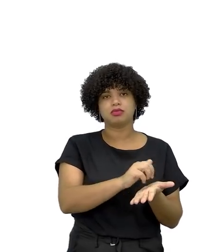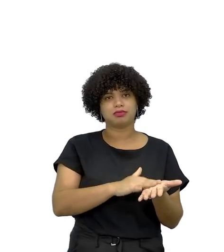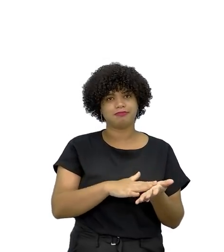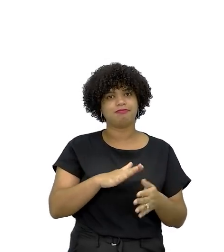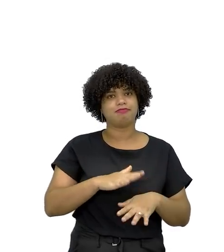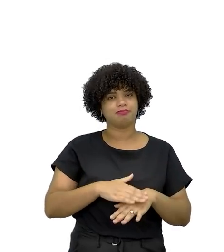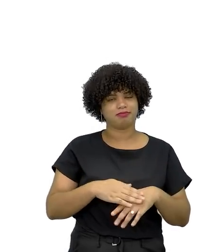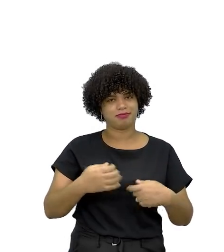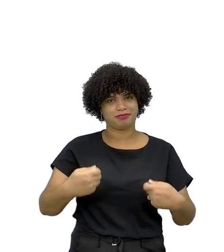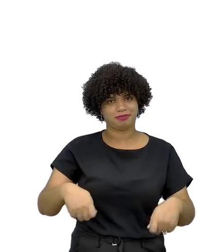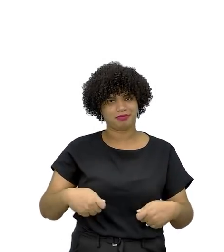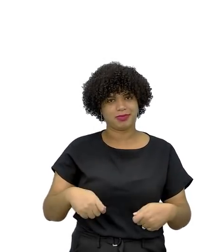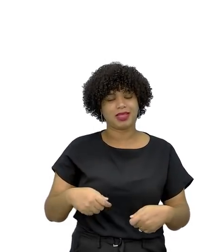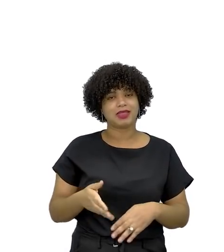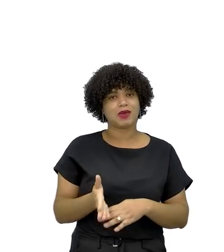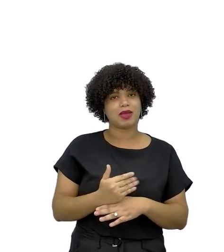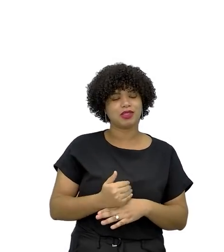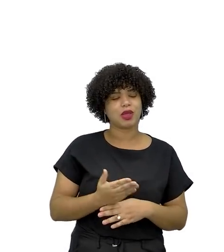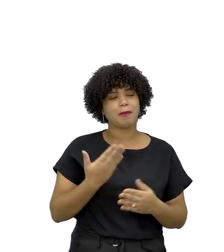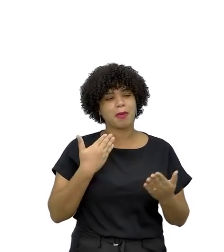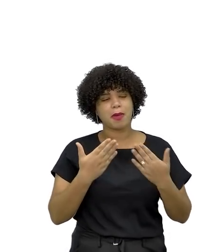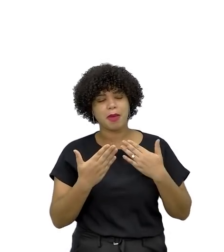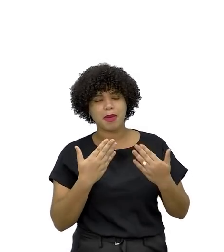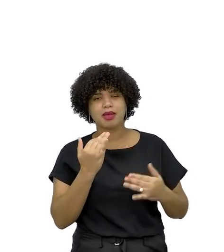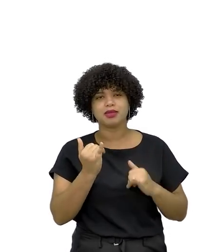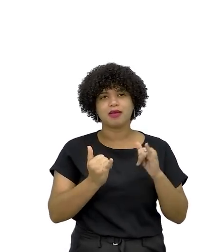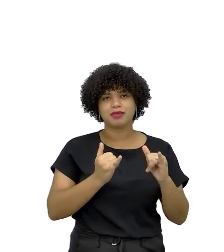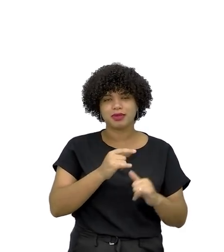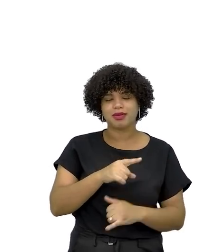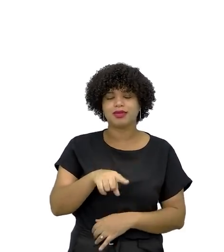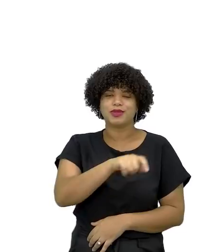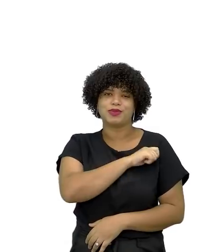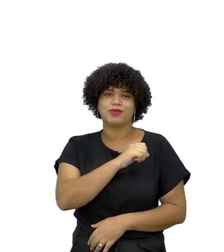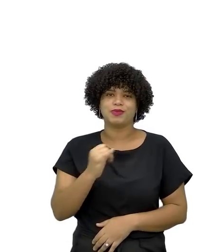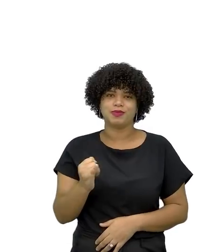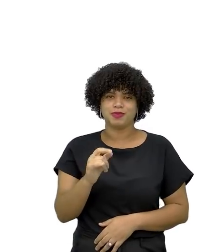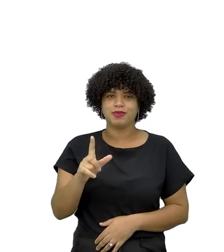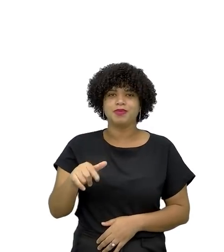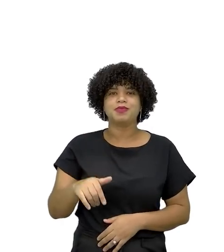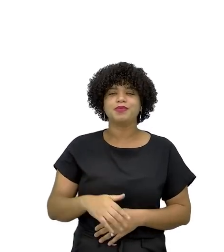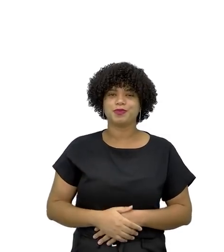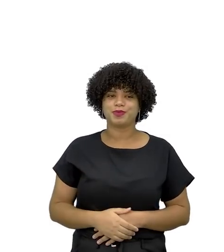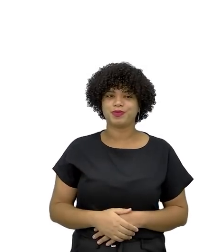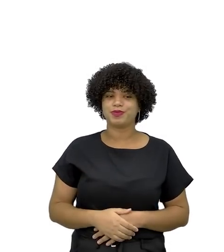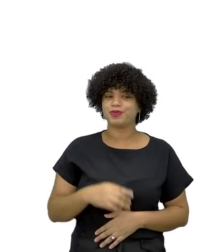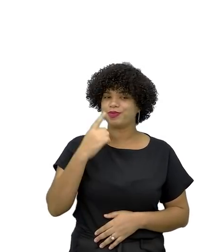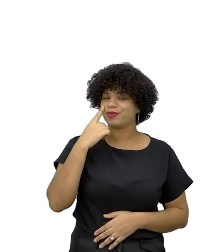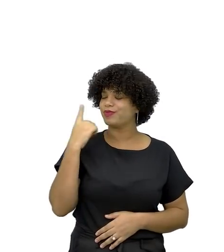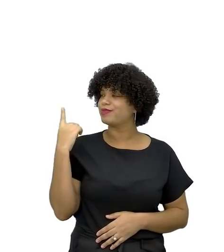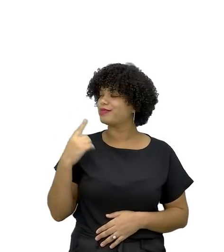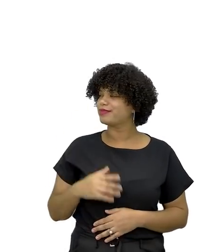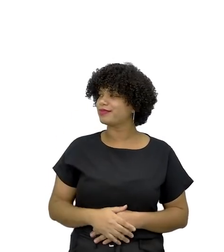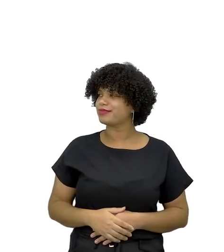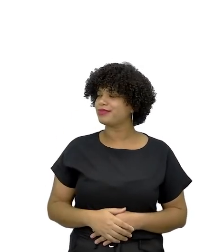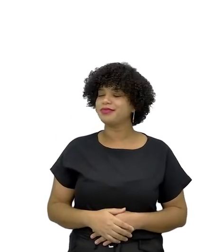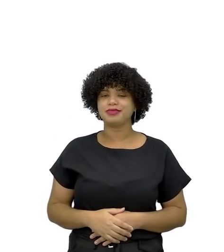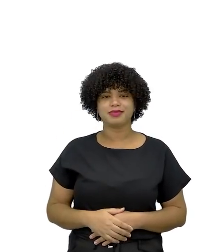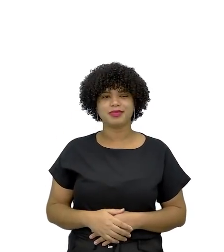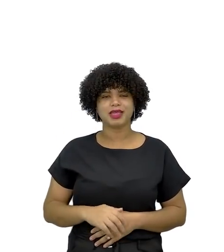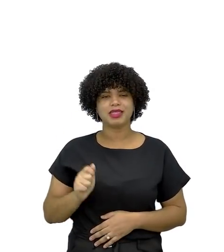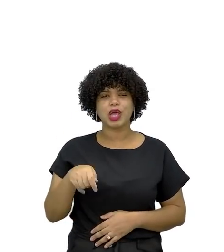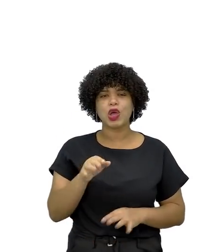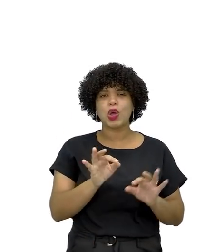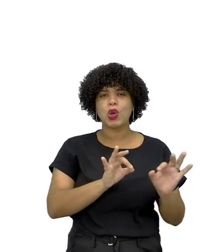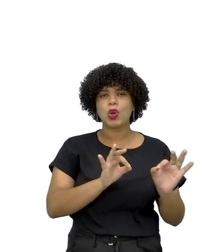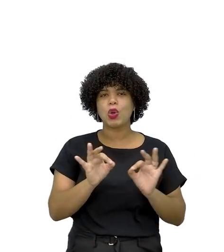Então, eu preciso conversar sempre bastante com os estudantes, né? E aqui a sistematização. Após eles